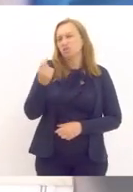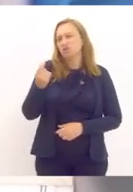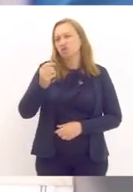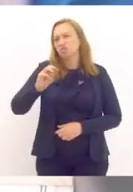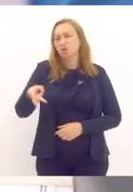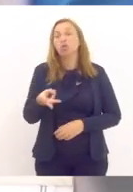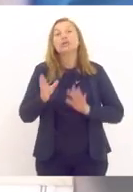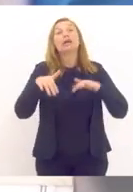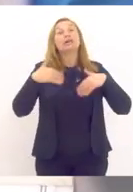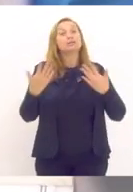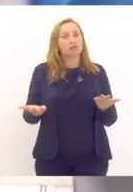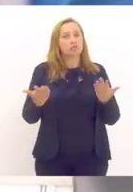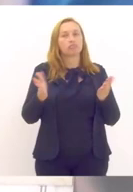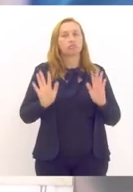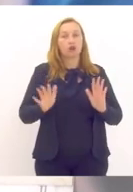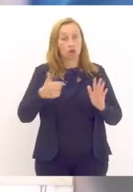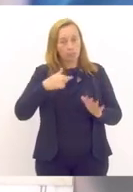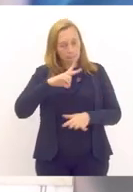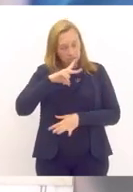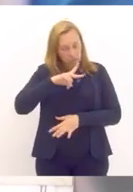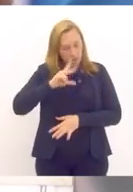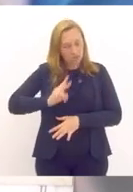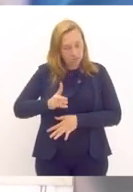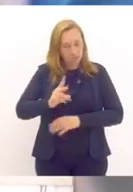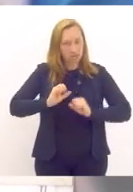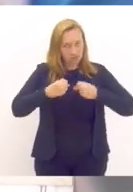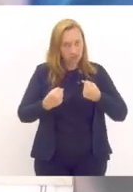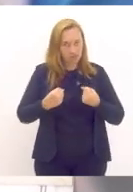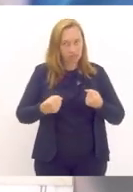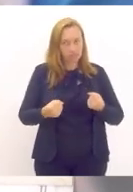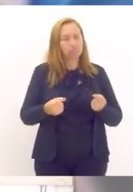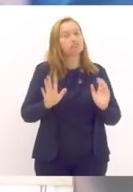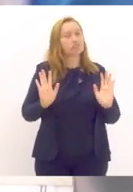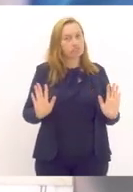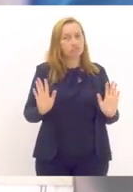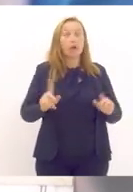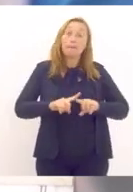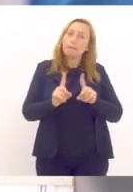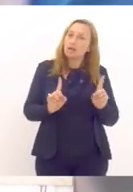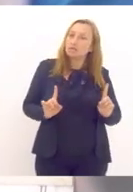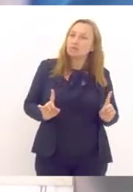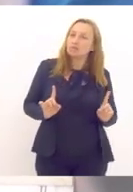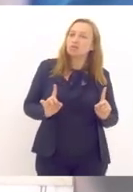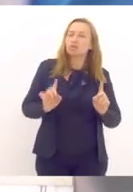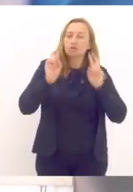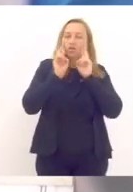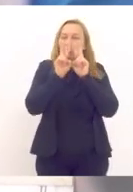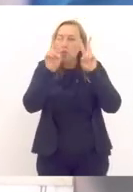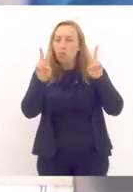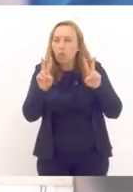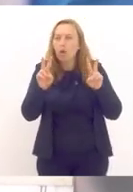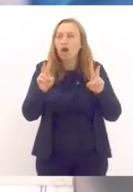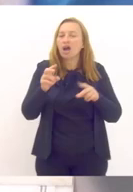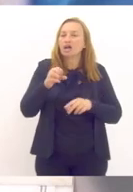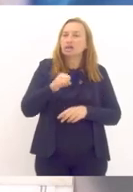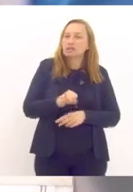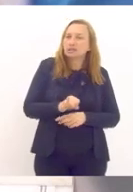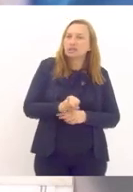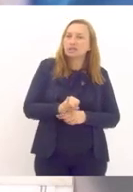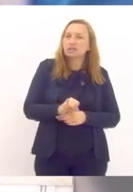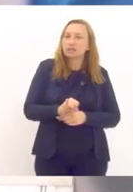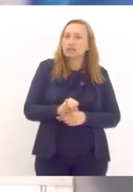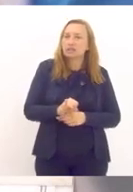Então, assim, eu acho que eu particularmente sempre defendi, né? Agora, a gente tem que dar uma olhada se eles estão trazendo